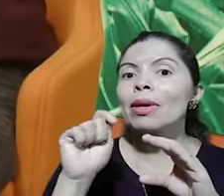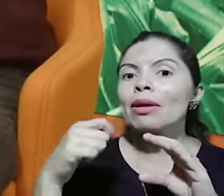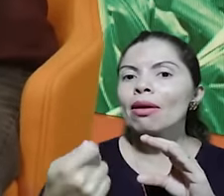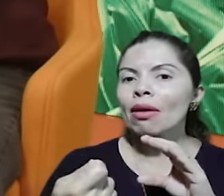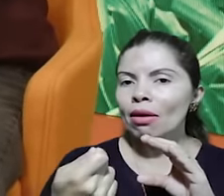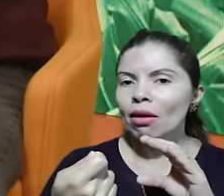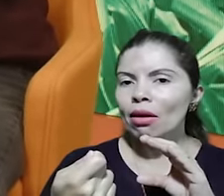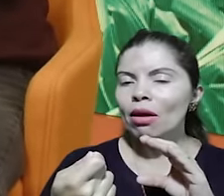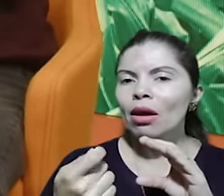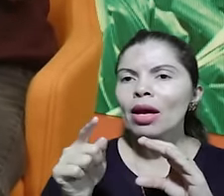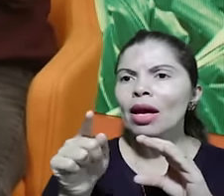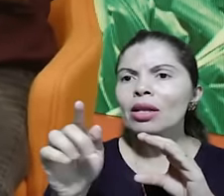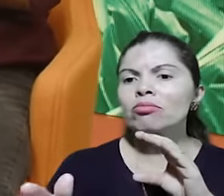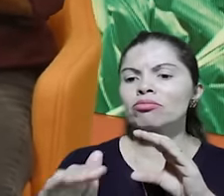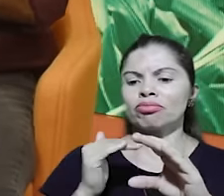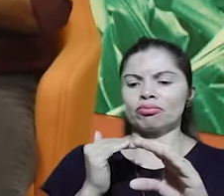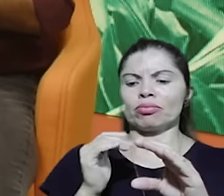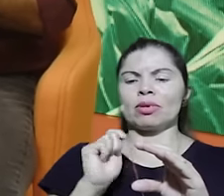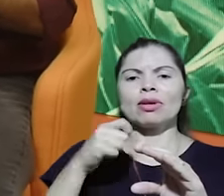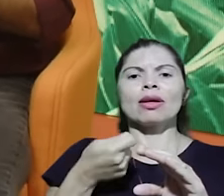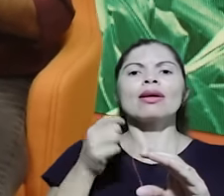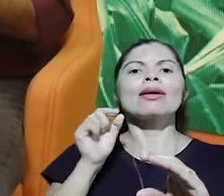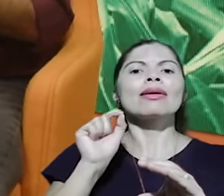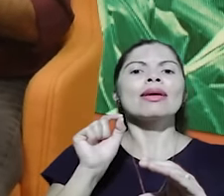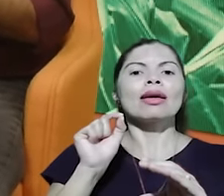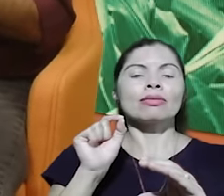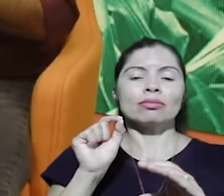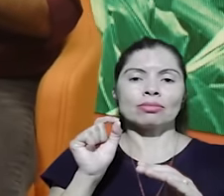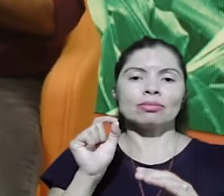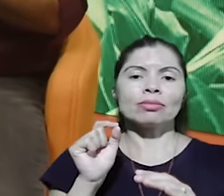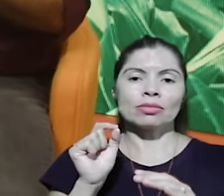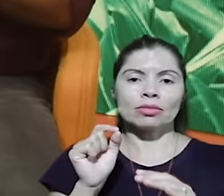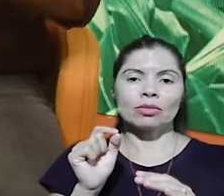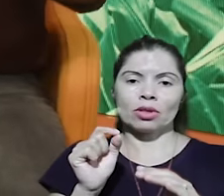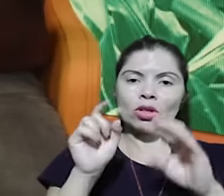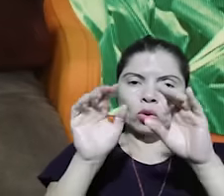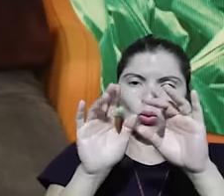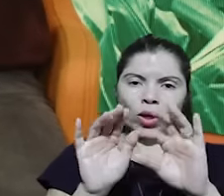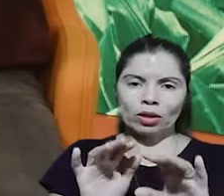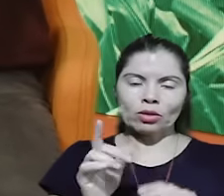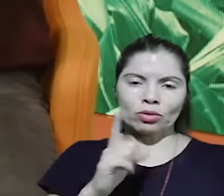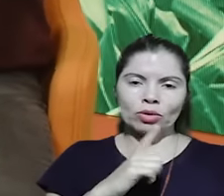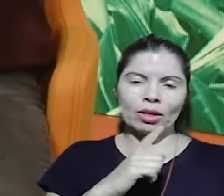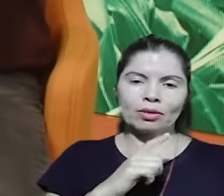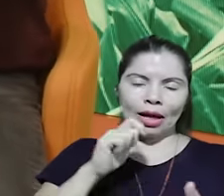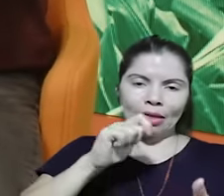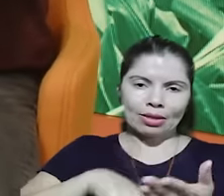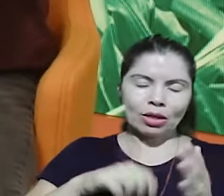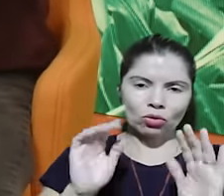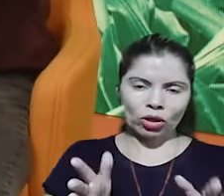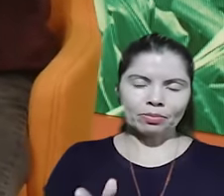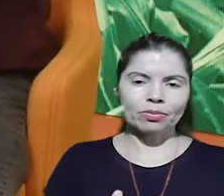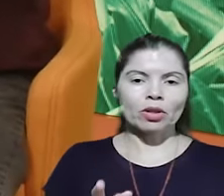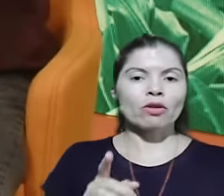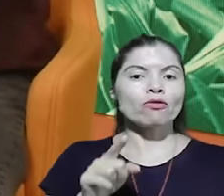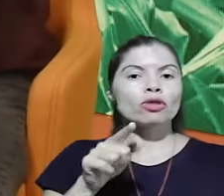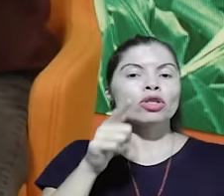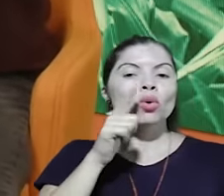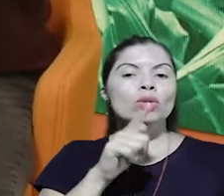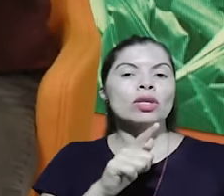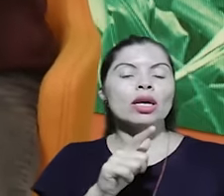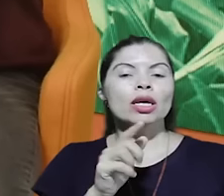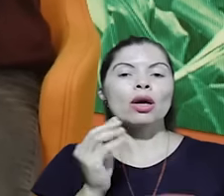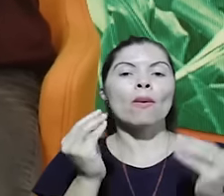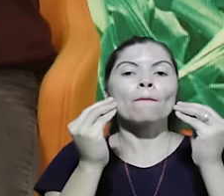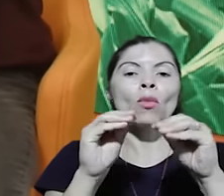quem tá remetendo essa mercadoria para dentro do meu estabelecimento né E ali você consegue pormenorizar colocar qual é o